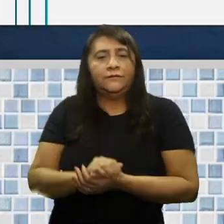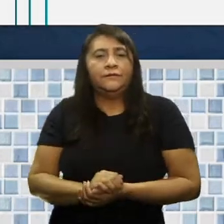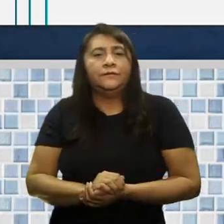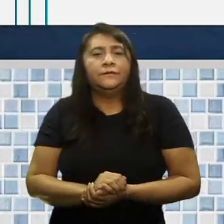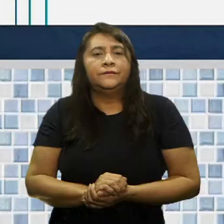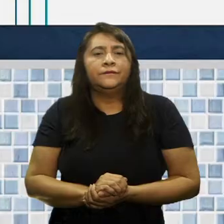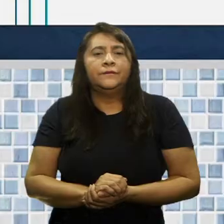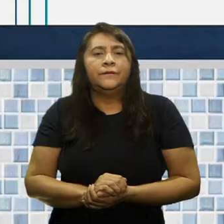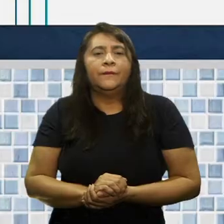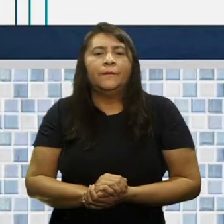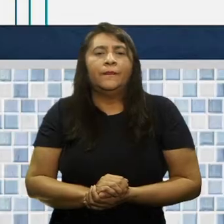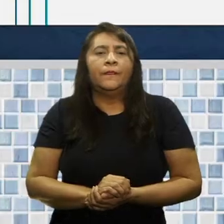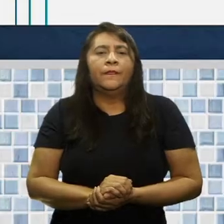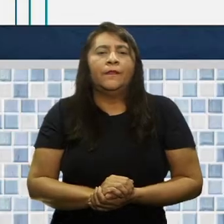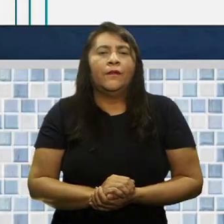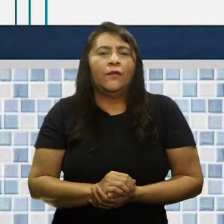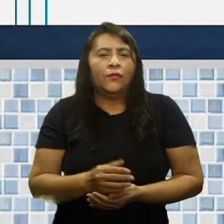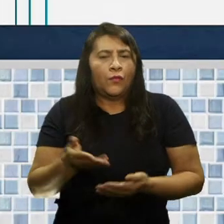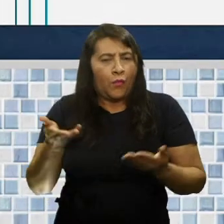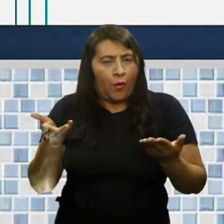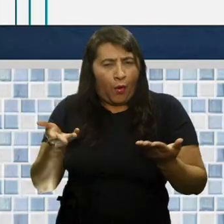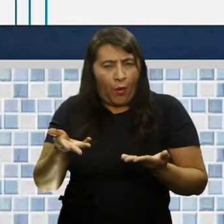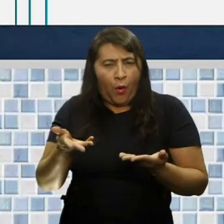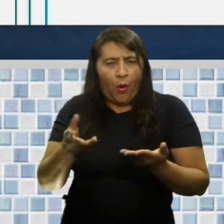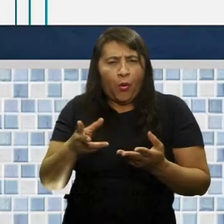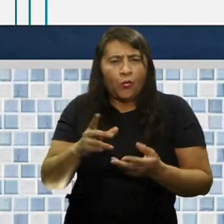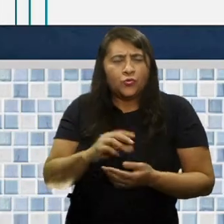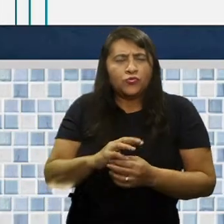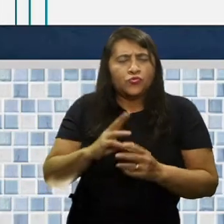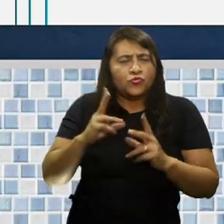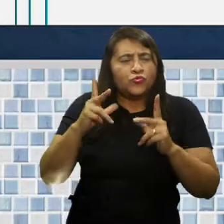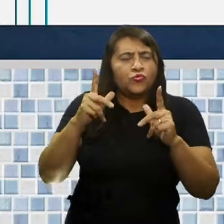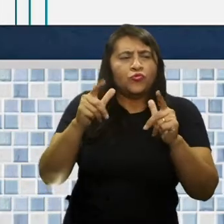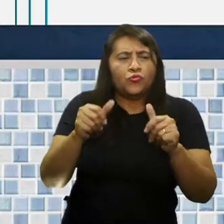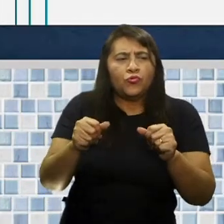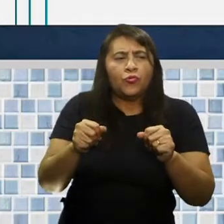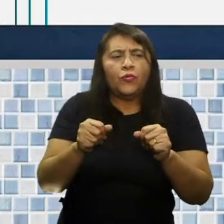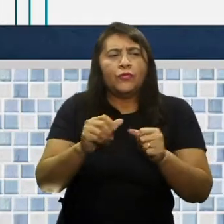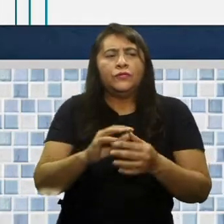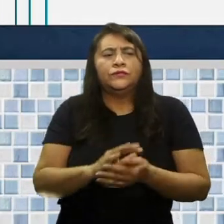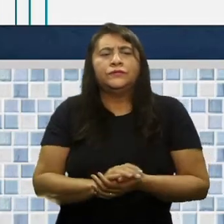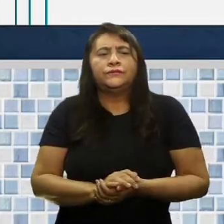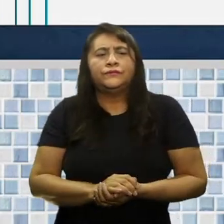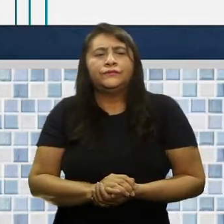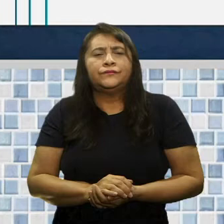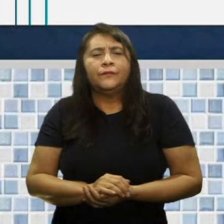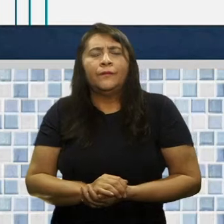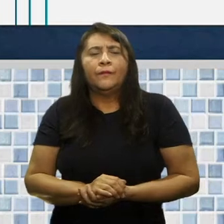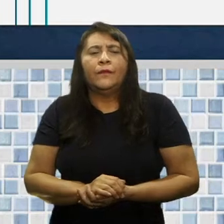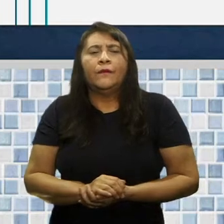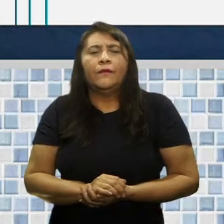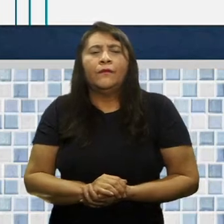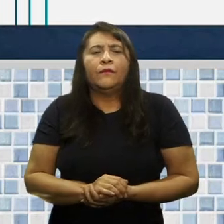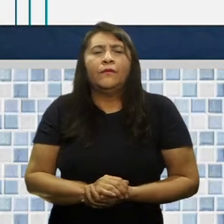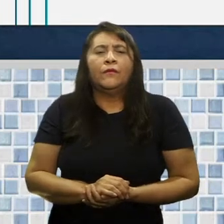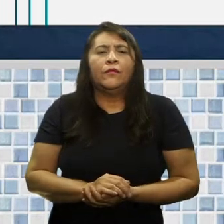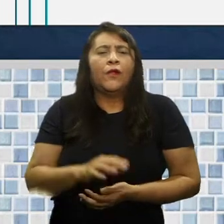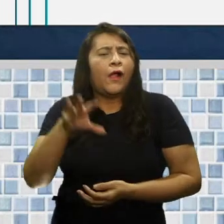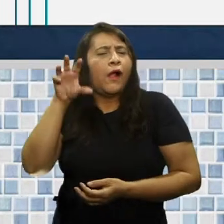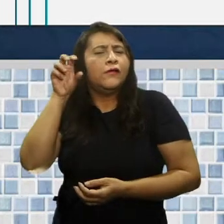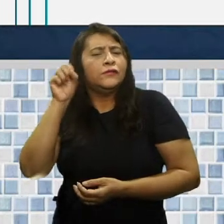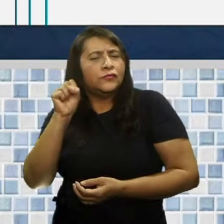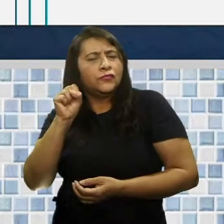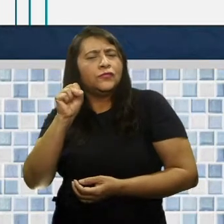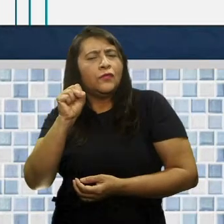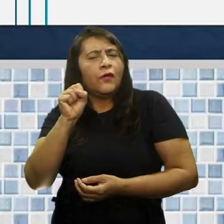pandemic, que é o que nós estamos vivendo hoje, o mundo todo. Então, se você escutou,